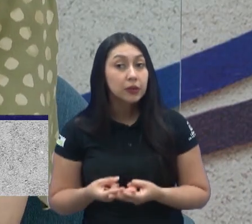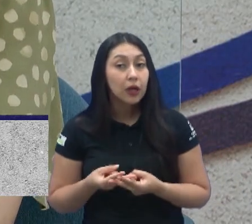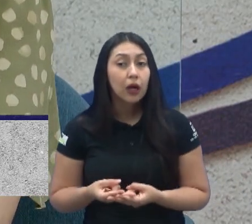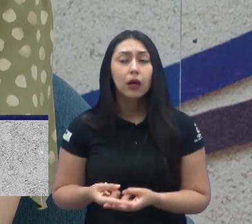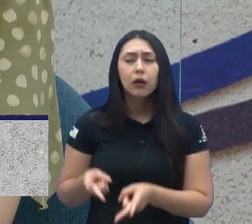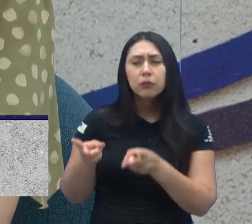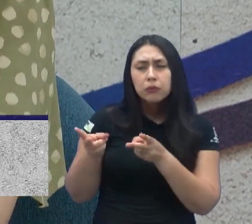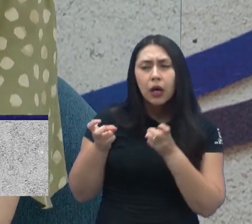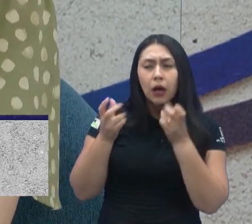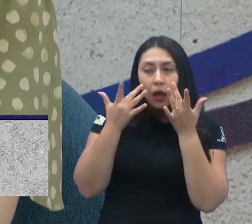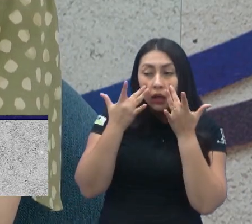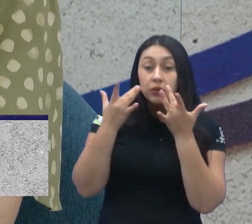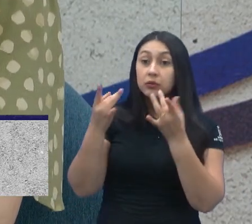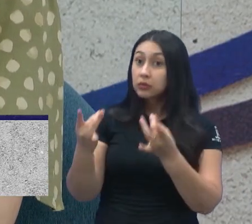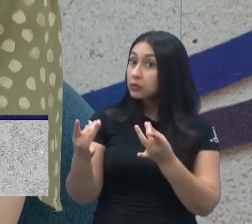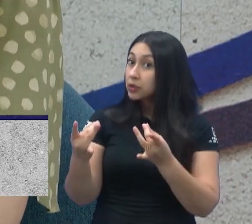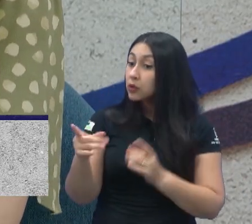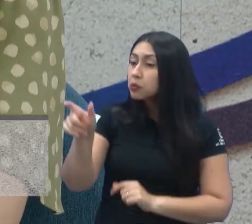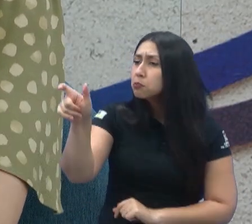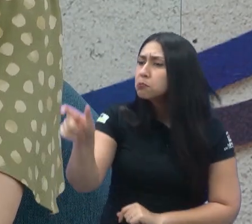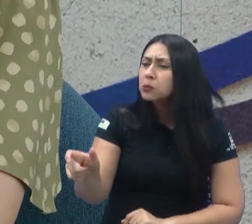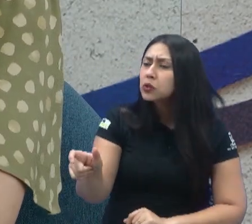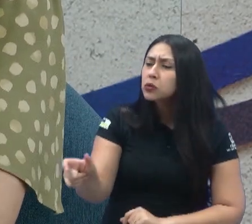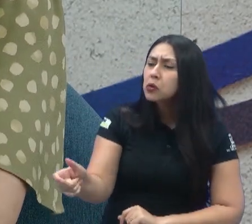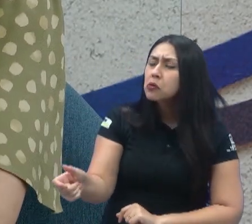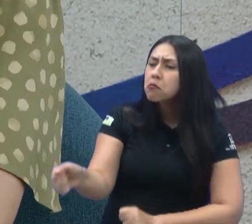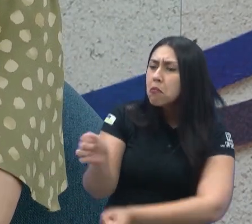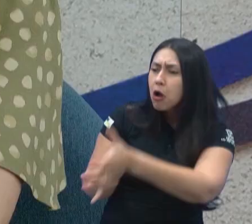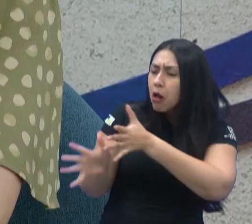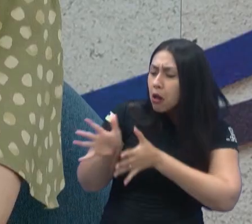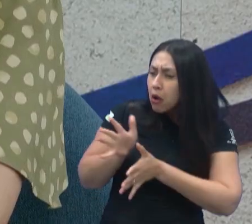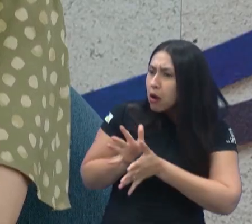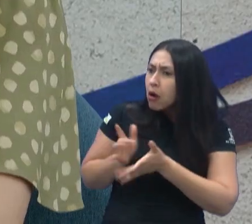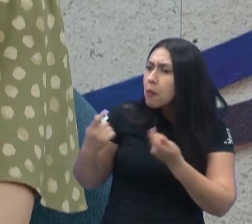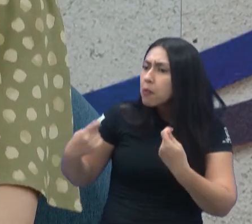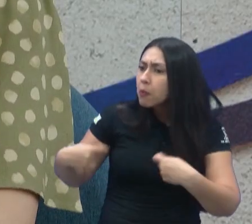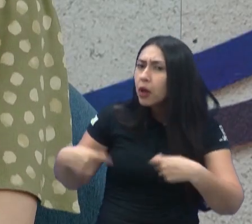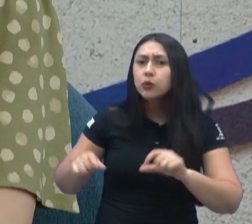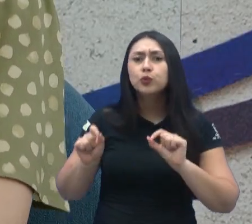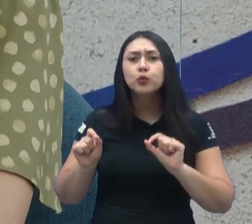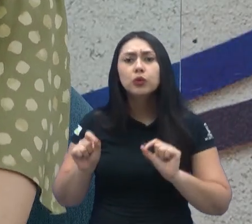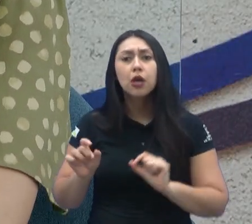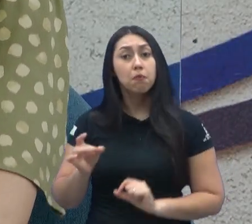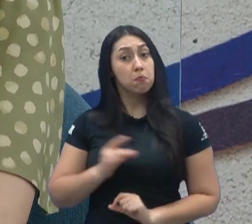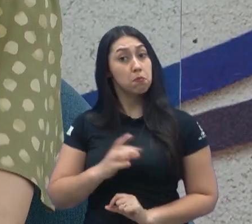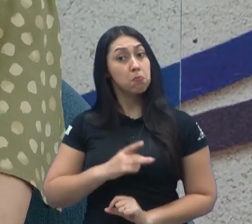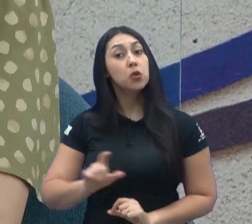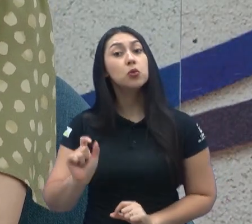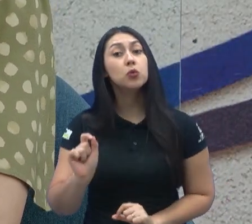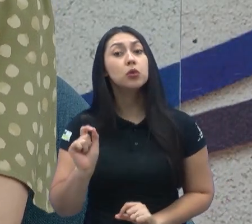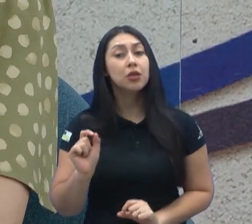observar o que a pessoa idosa tem a dizer, quais são as suas necessidades, os seus medos, né, os seus anseios,